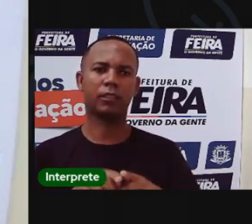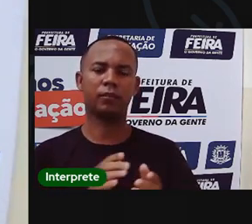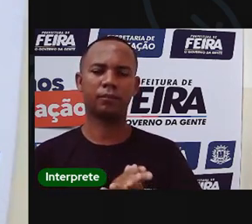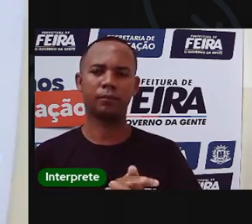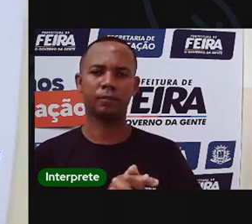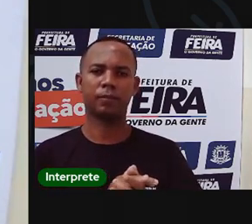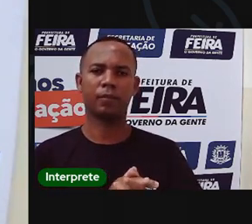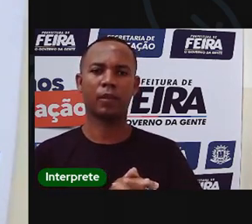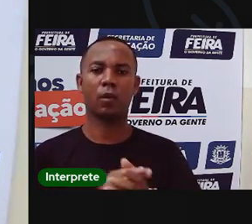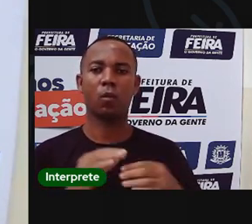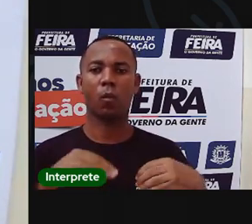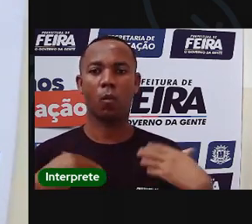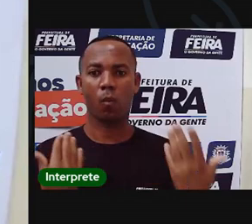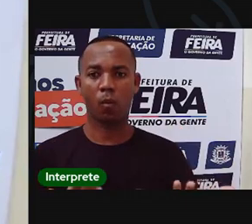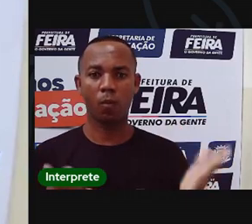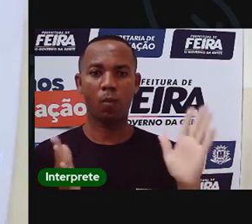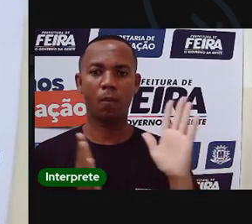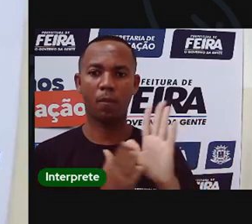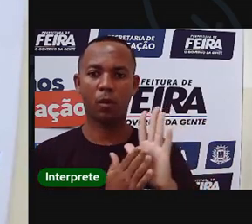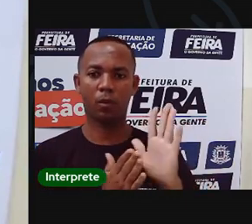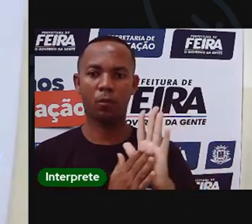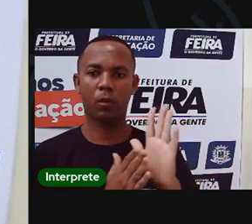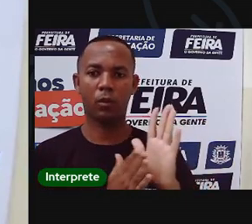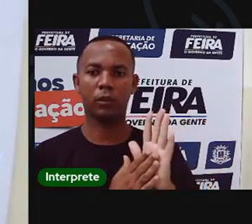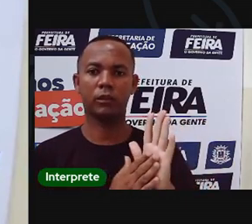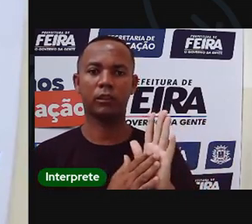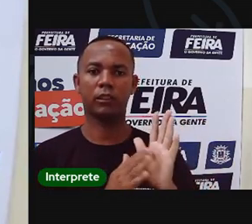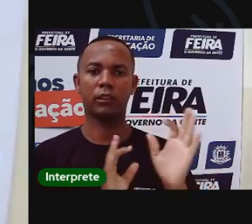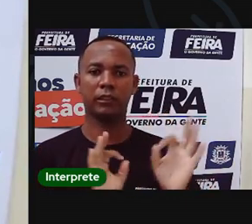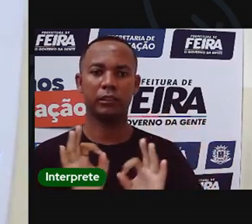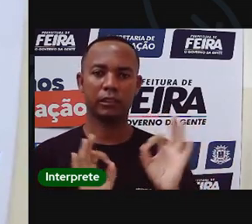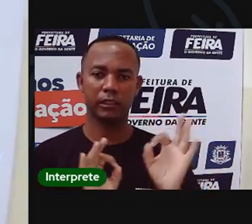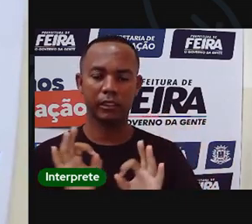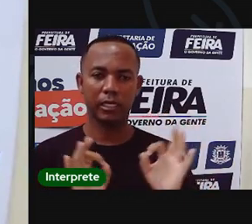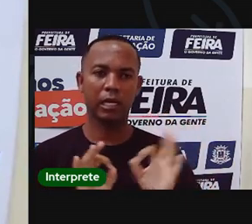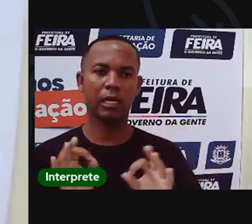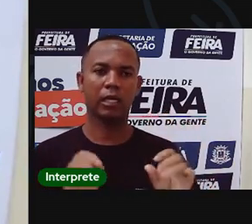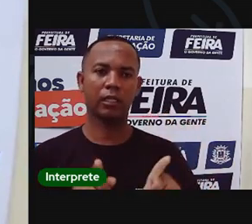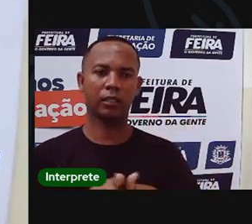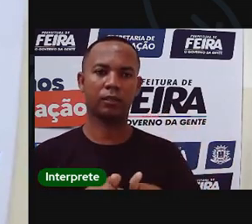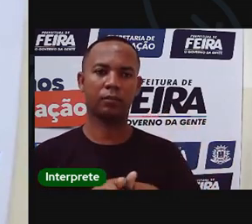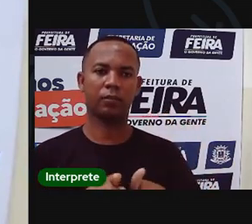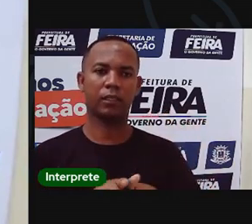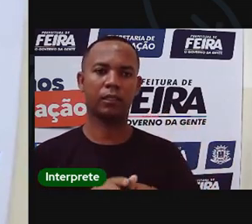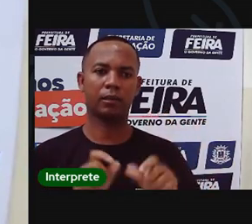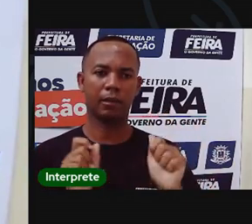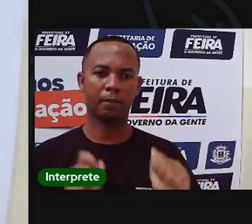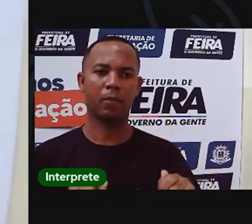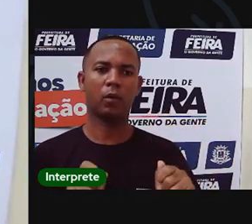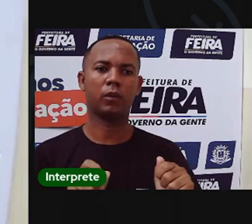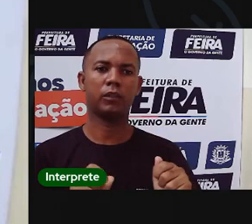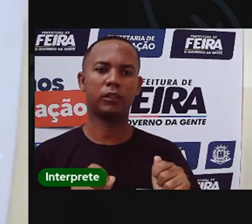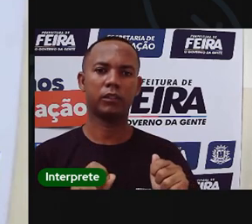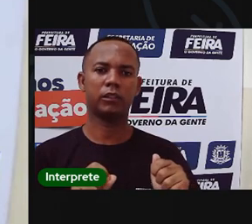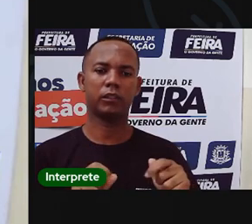também, lá tem uma proposta para vocês criarem o próprio jogo de vocês. Então, vocês podem utilizar caixa de